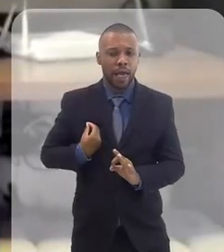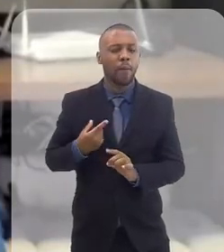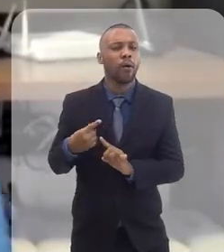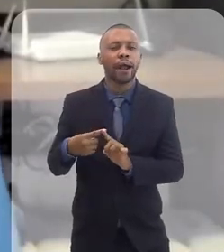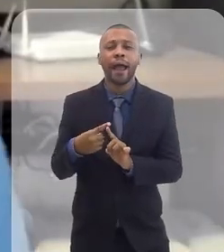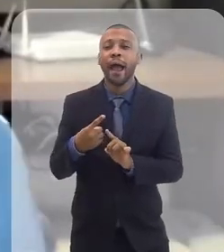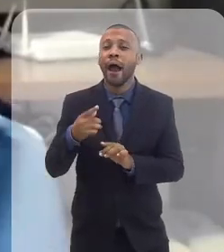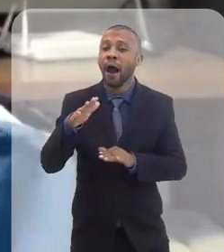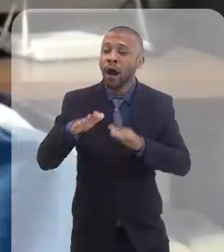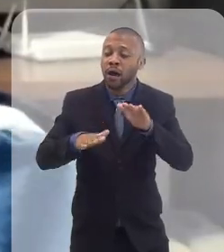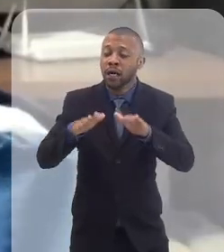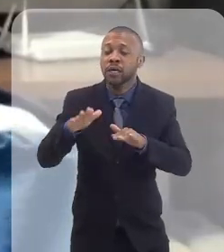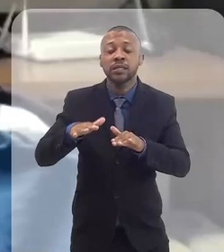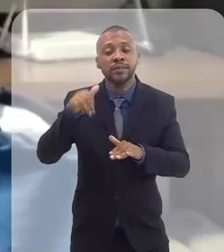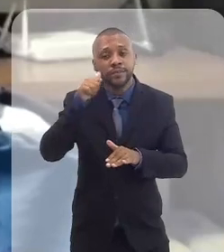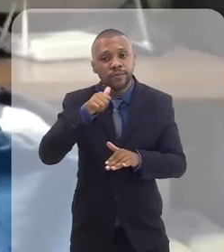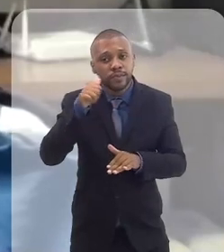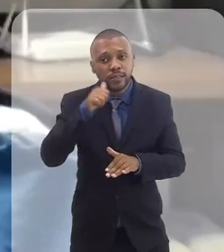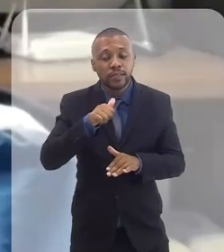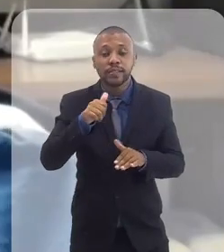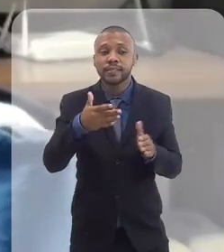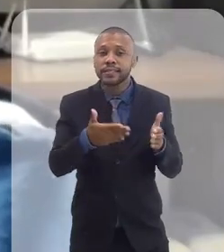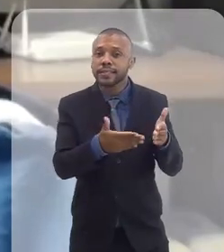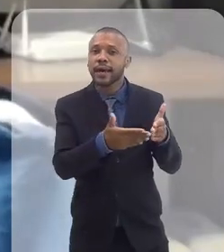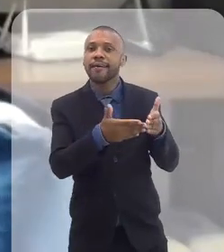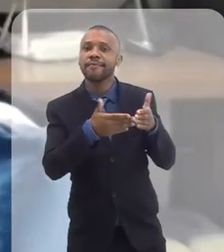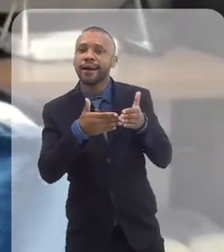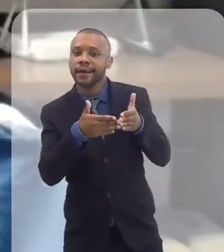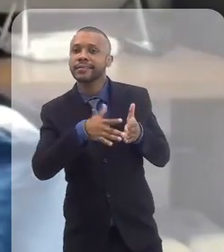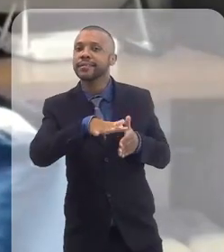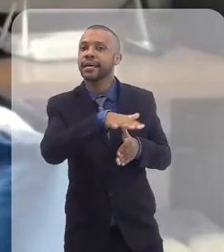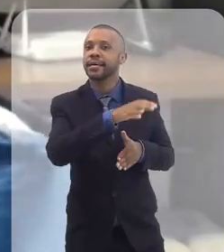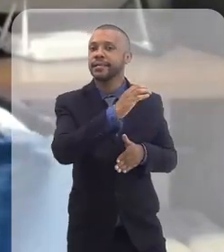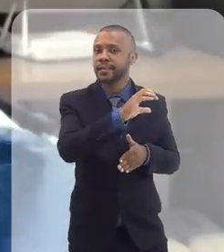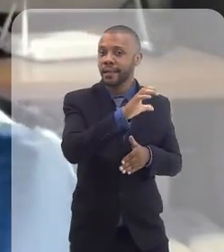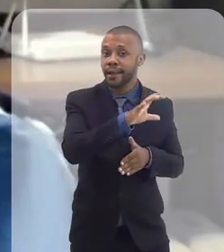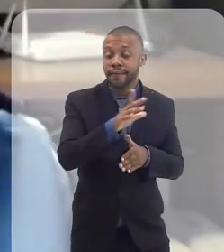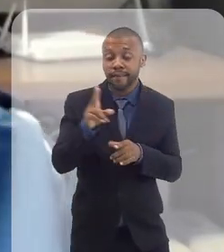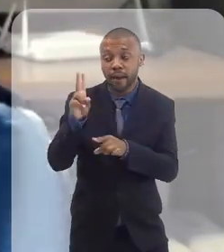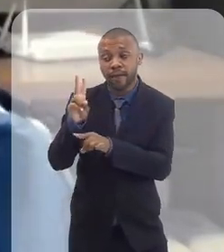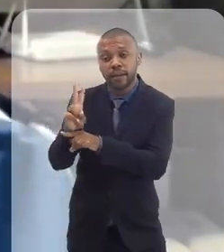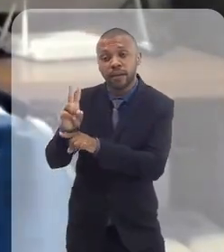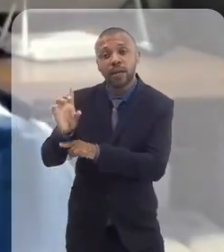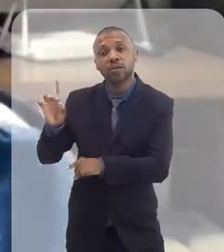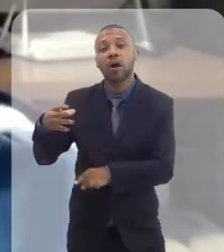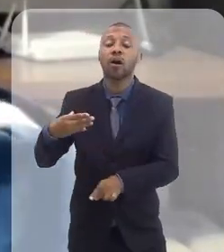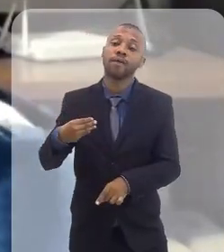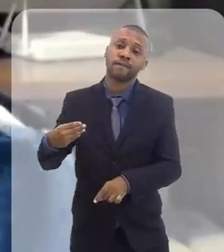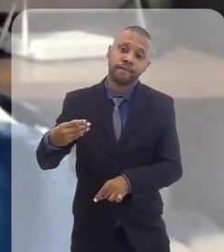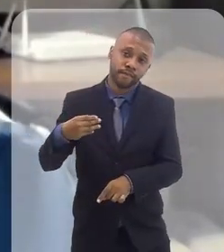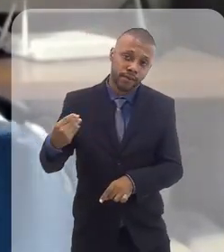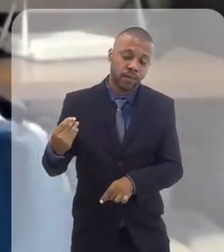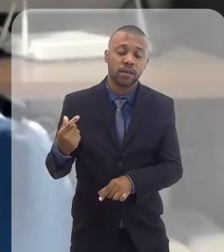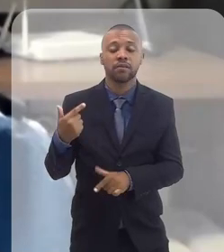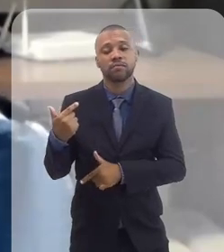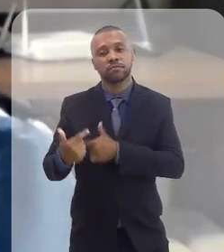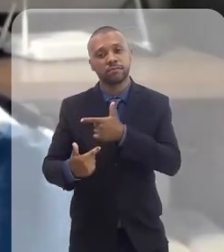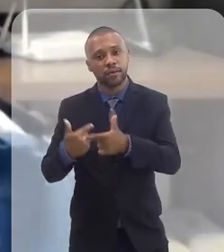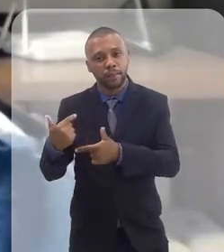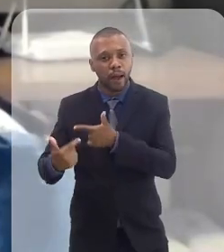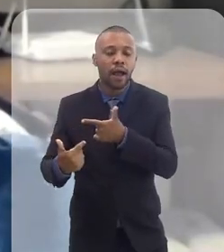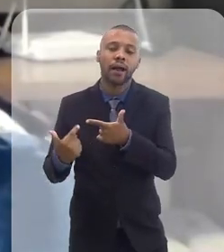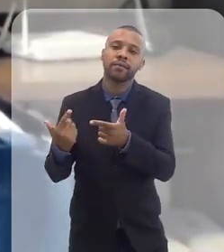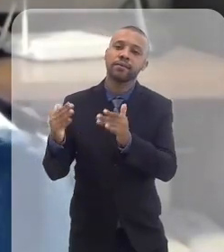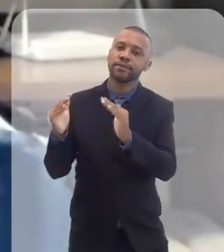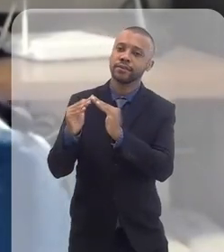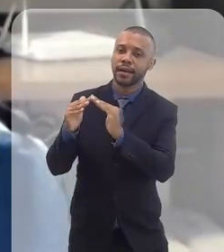vida, porque muitas vezes a mulher se afasta e fica só com a criança ou com